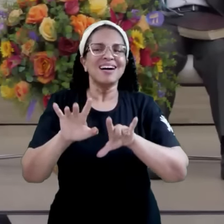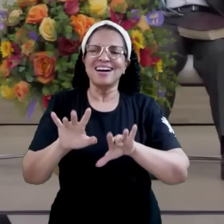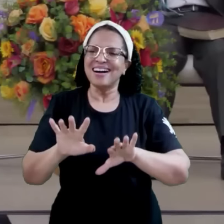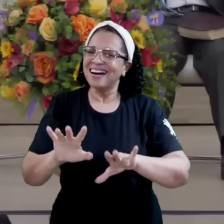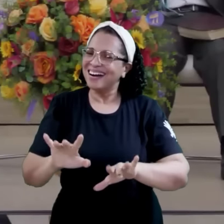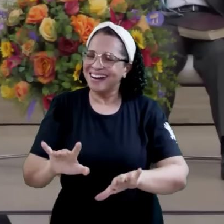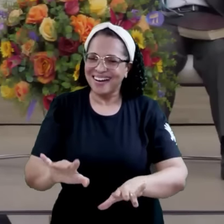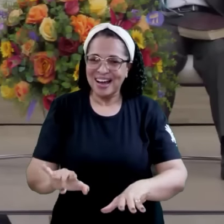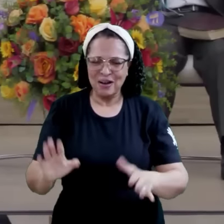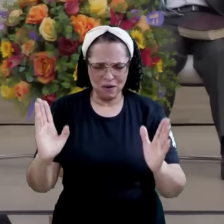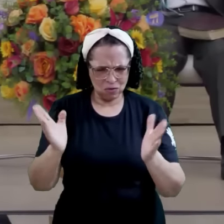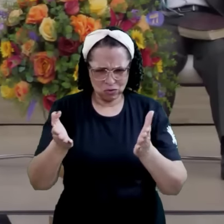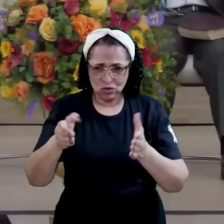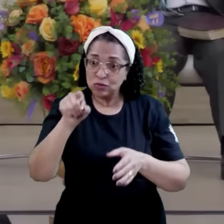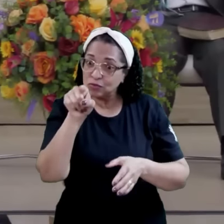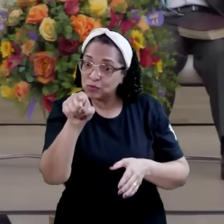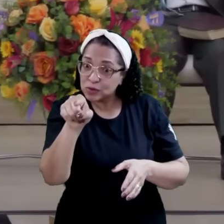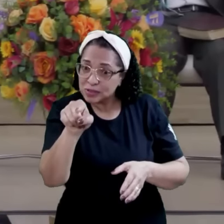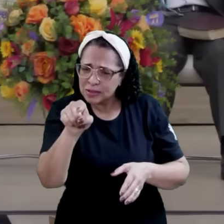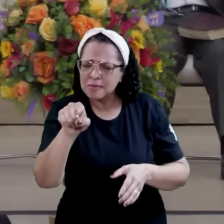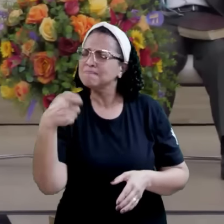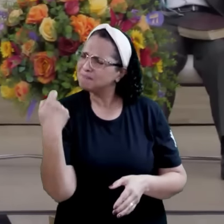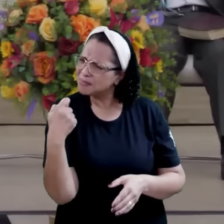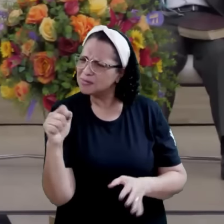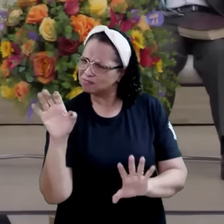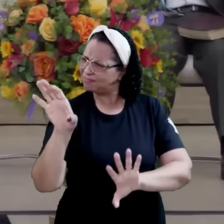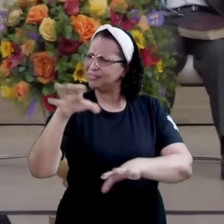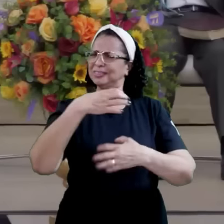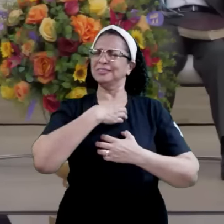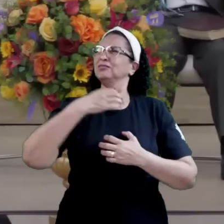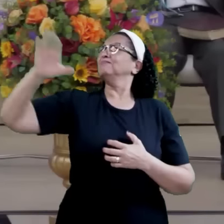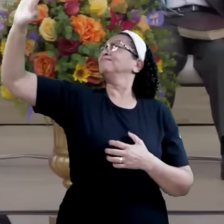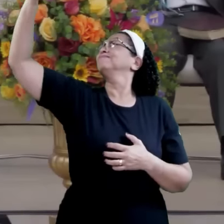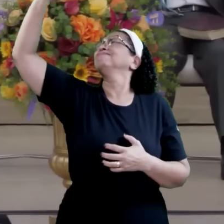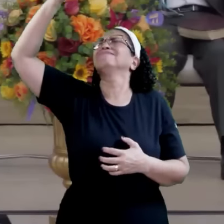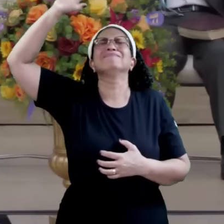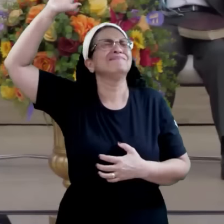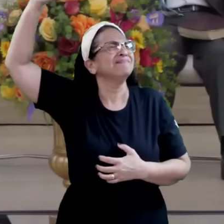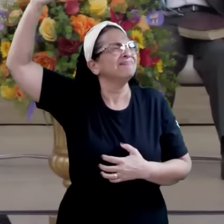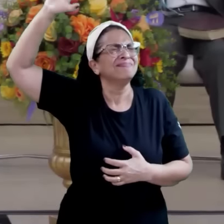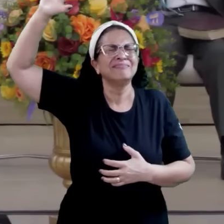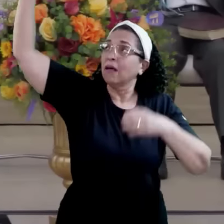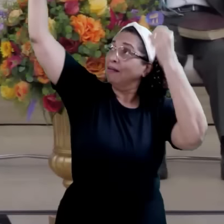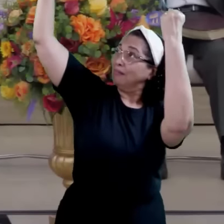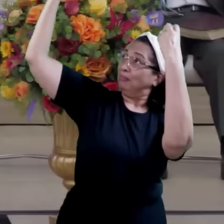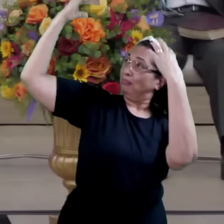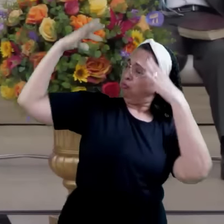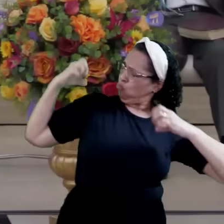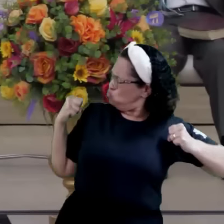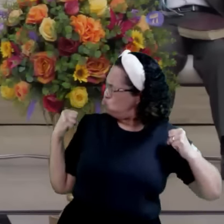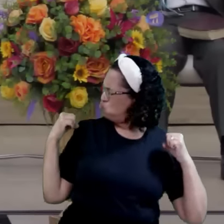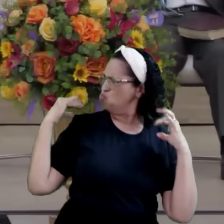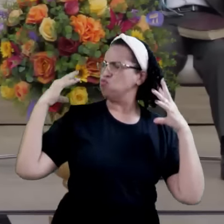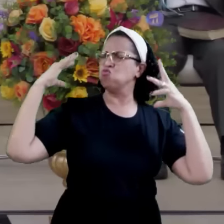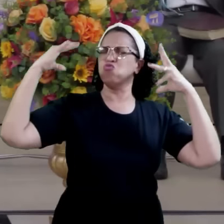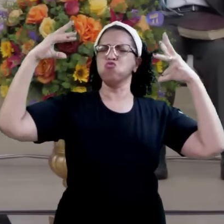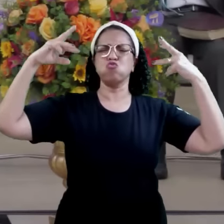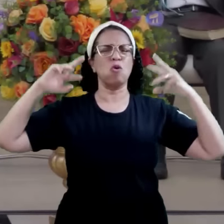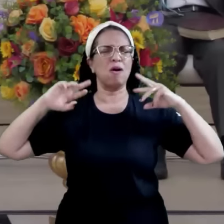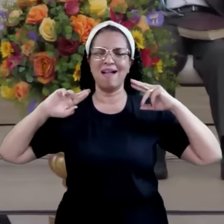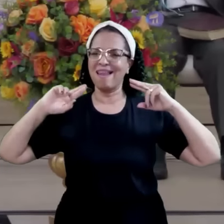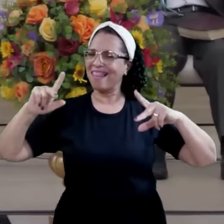presença dele é um arrepio aí é uma mão erguida ali é um renovo aqui é línguas estranhas ali